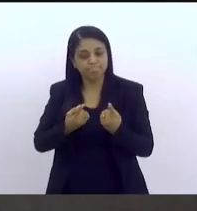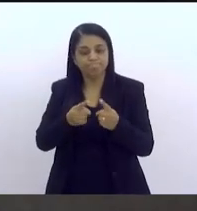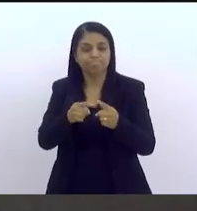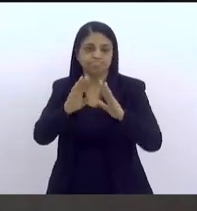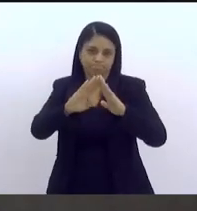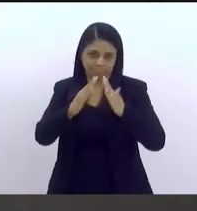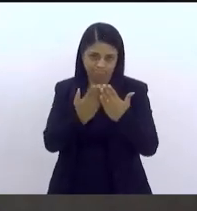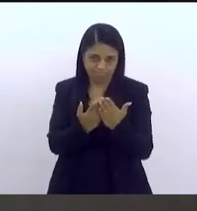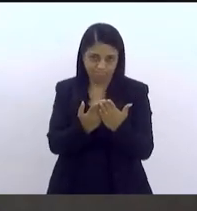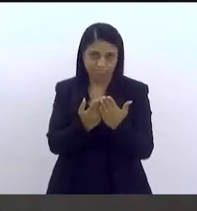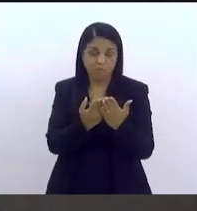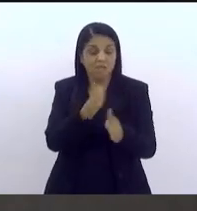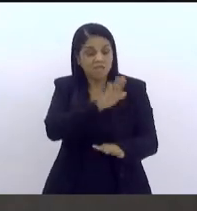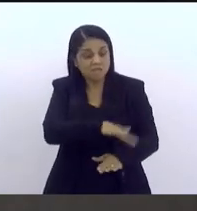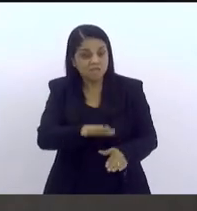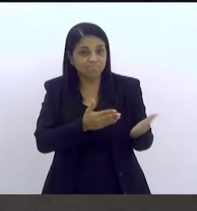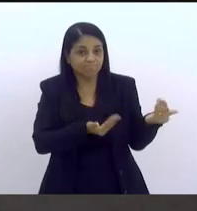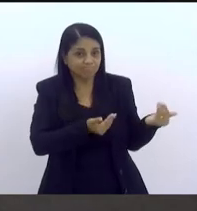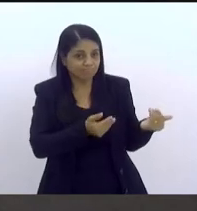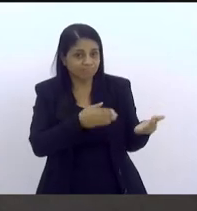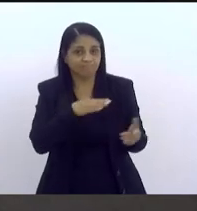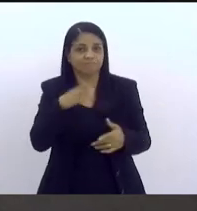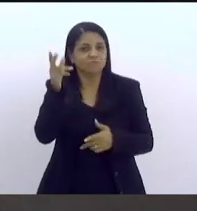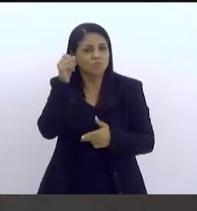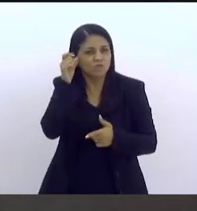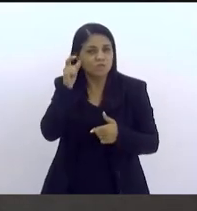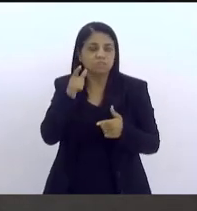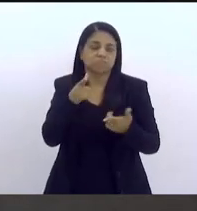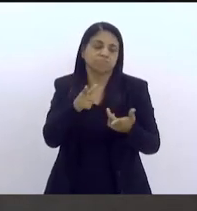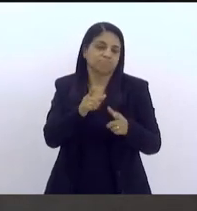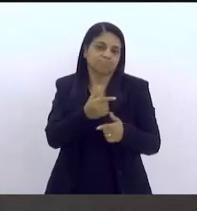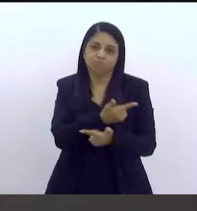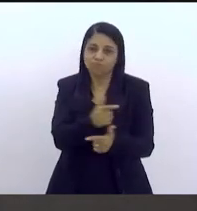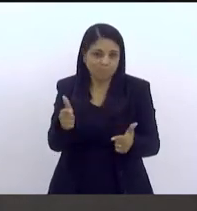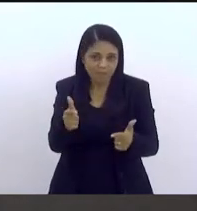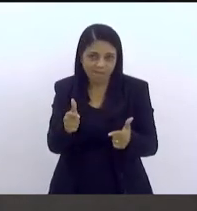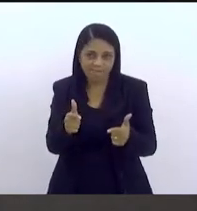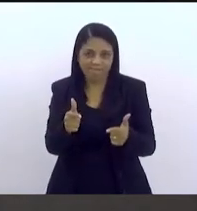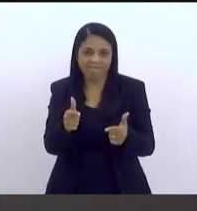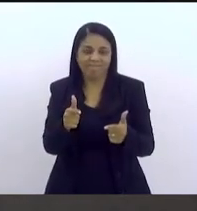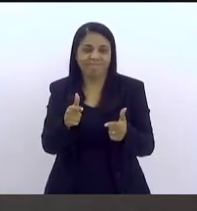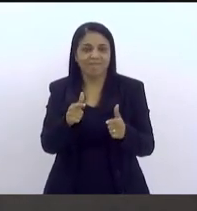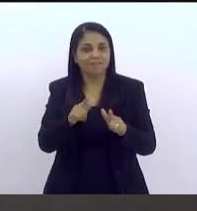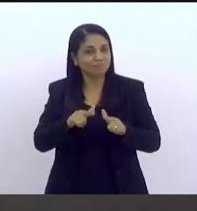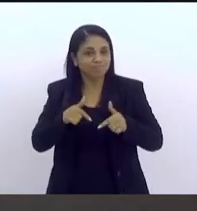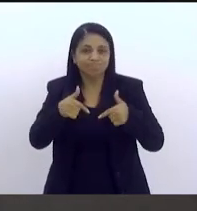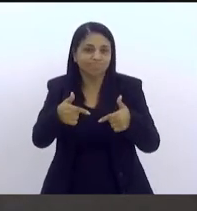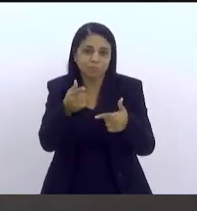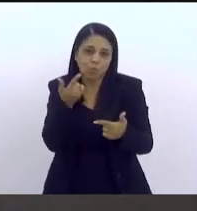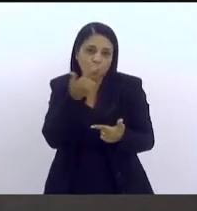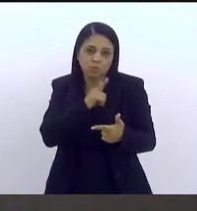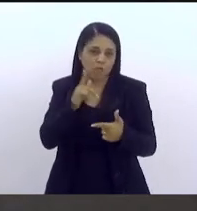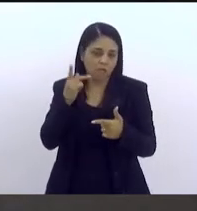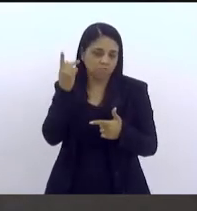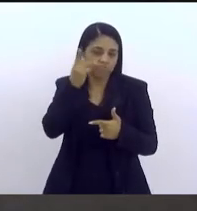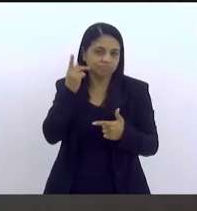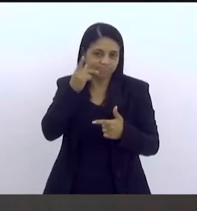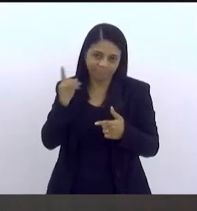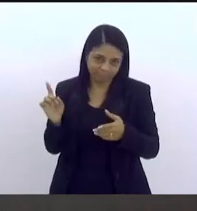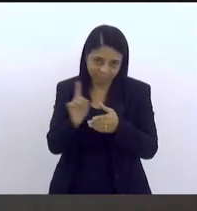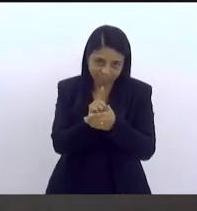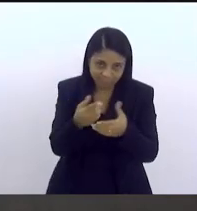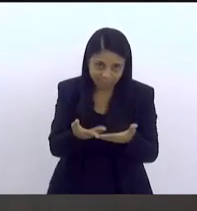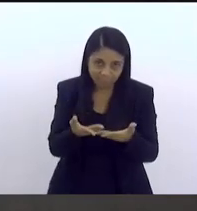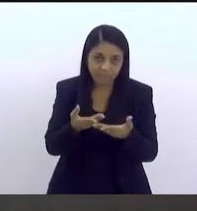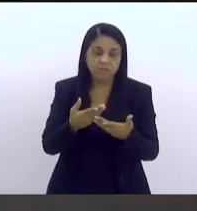crianças e adolescentes não são ouvidos de forma sistemática e não incidem de forma consistente nas políticas que os afetam